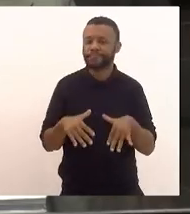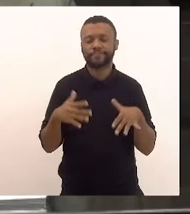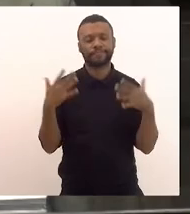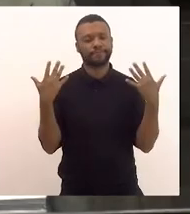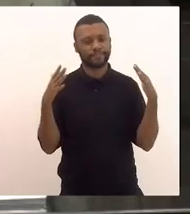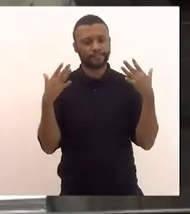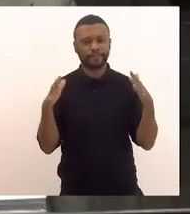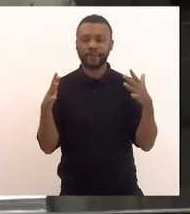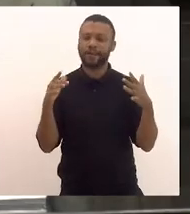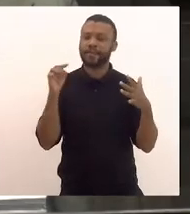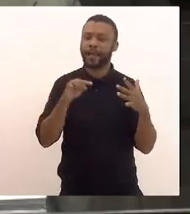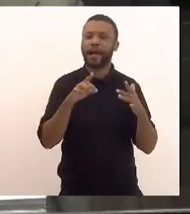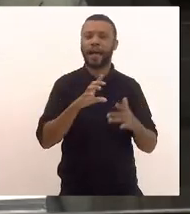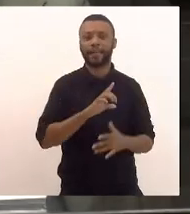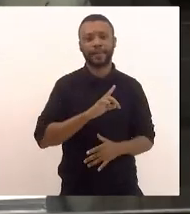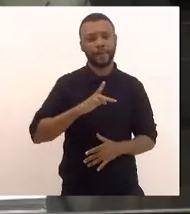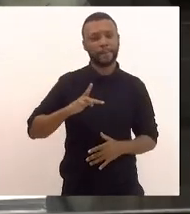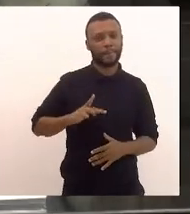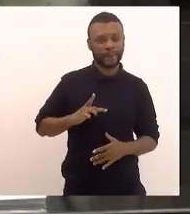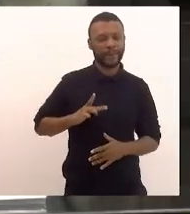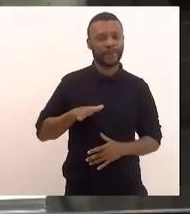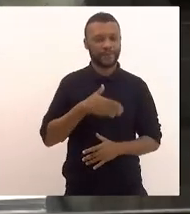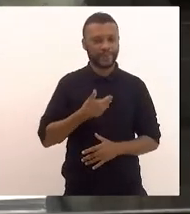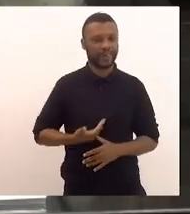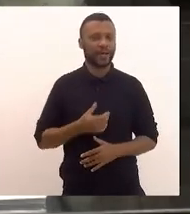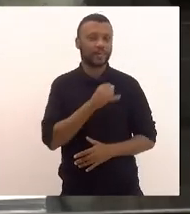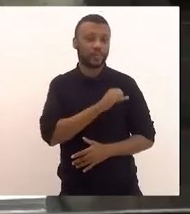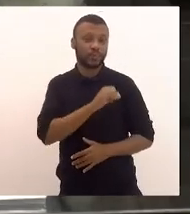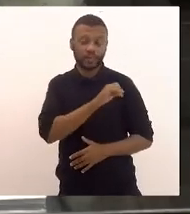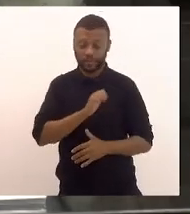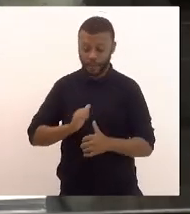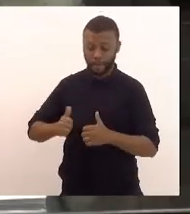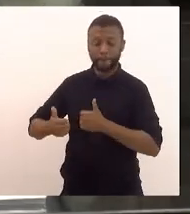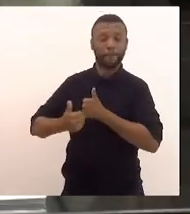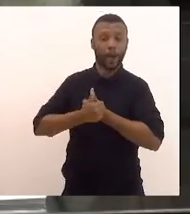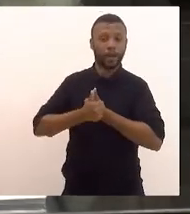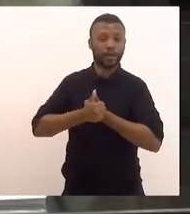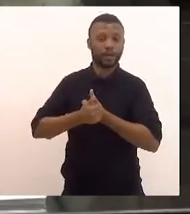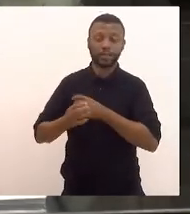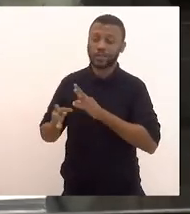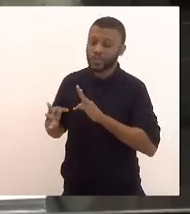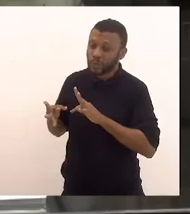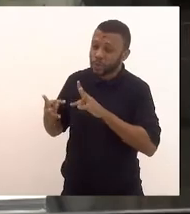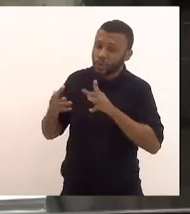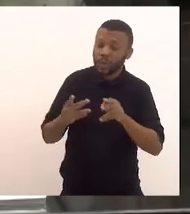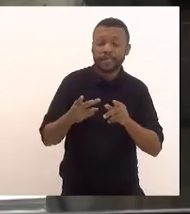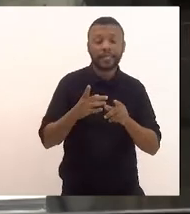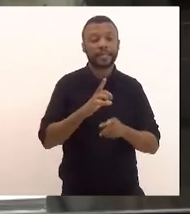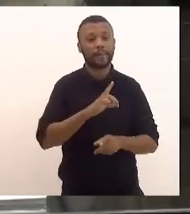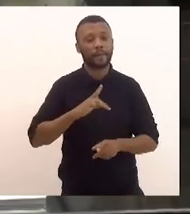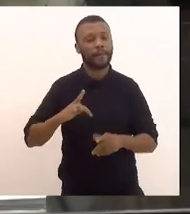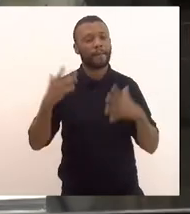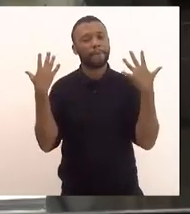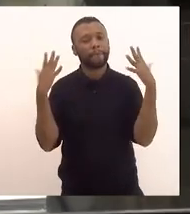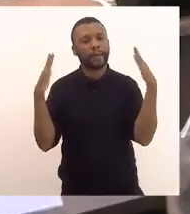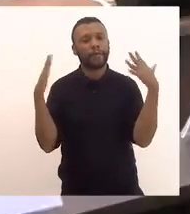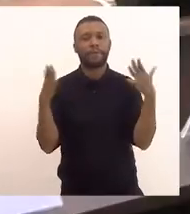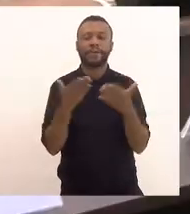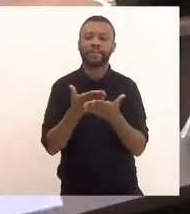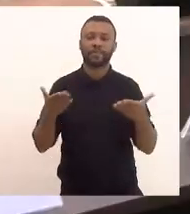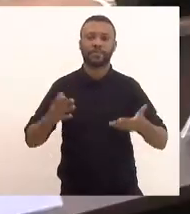e parabenizando a Defensoria Pública do Estado do Rio de Janeiro que é protagonista de todas as defensorias públicas do Brasil parabéns a